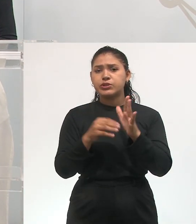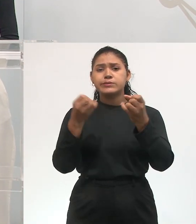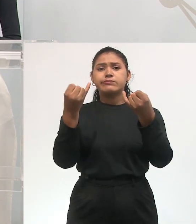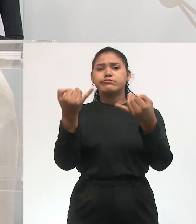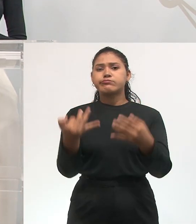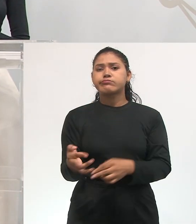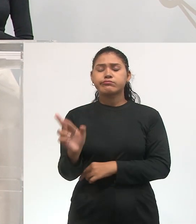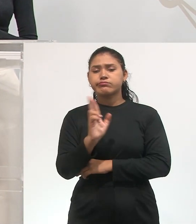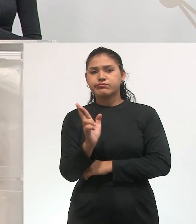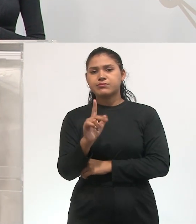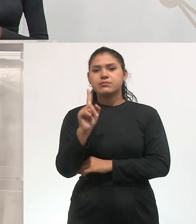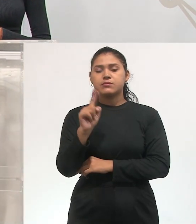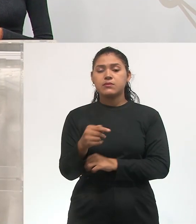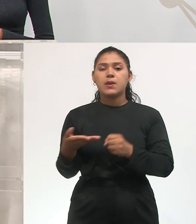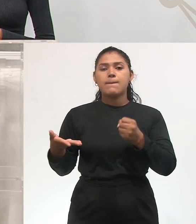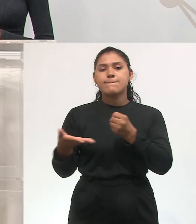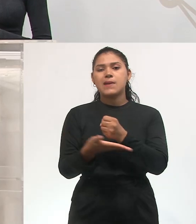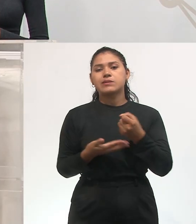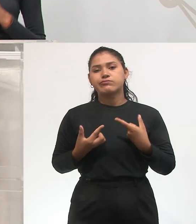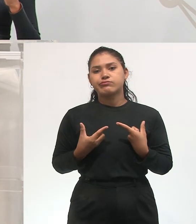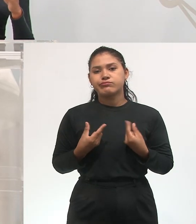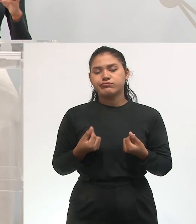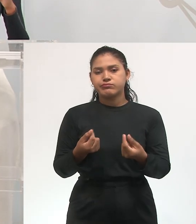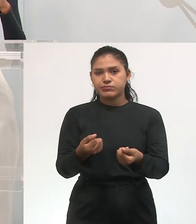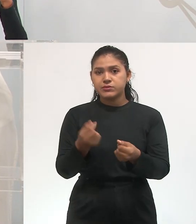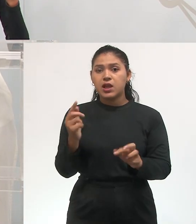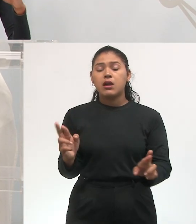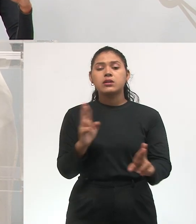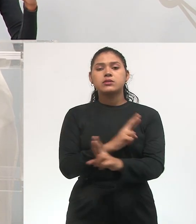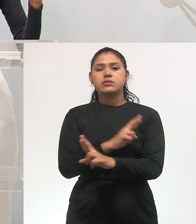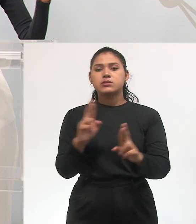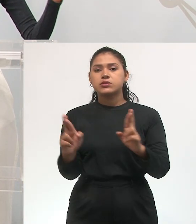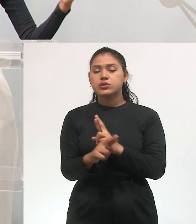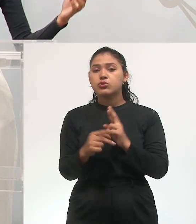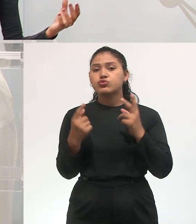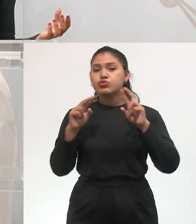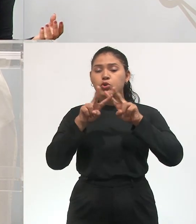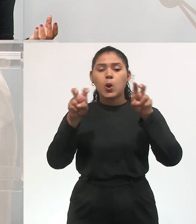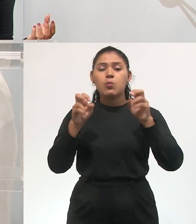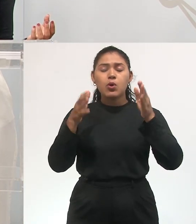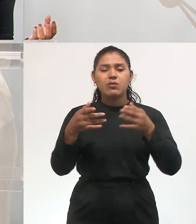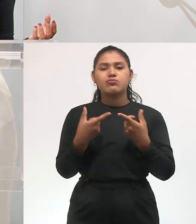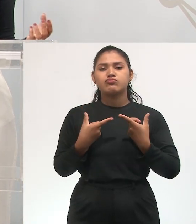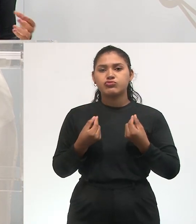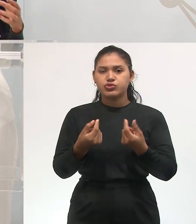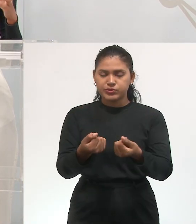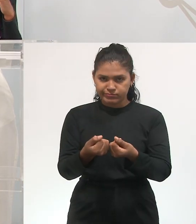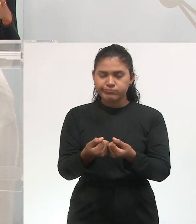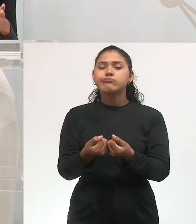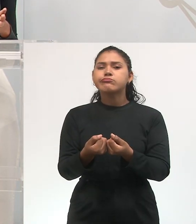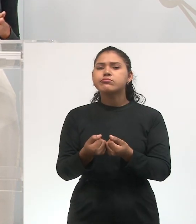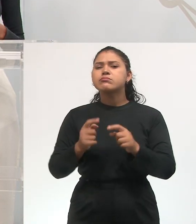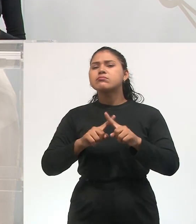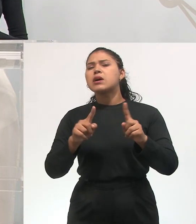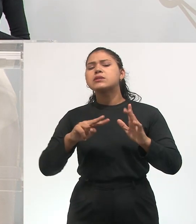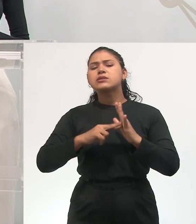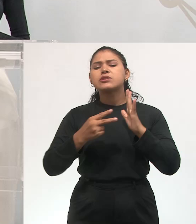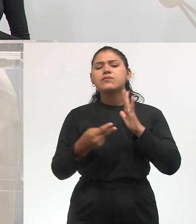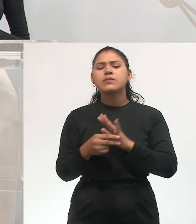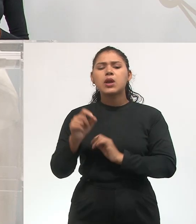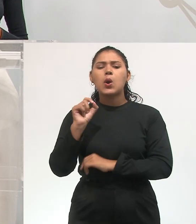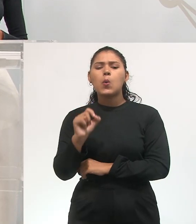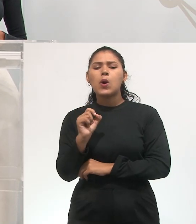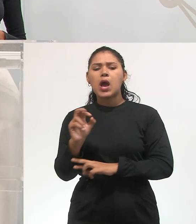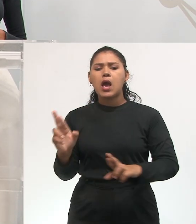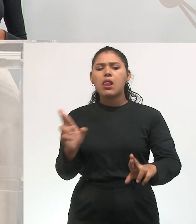de falar, será essa base econômica, será essas relações de produção. E o que seria relações